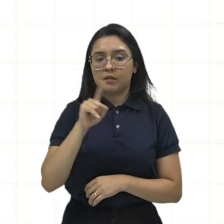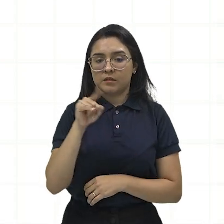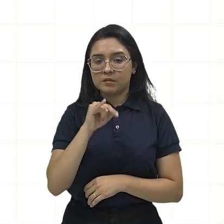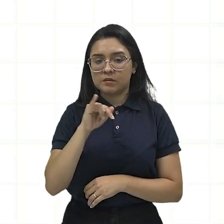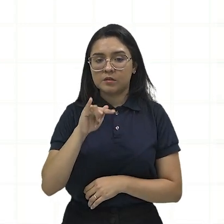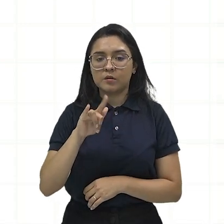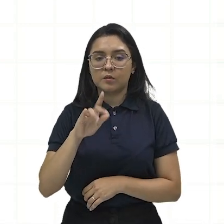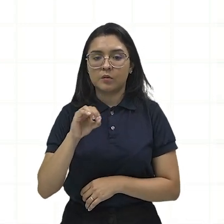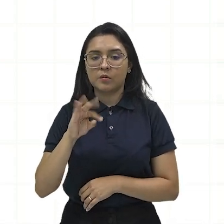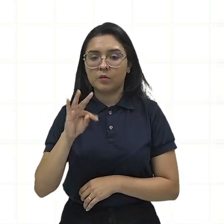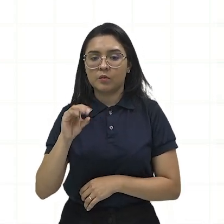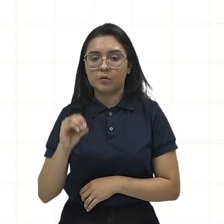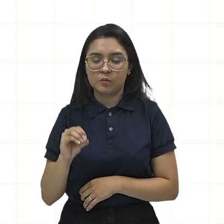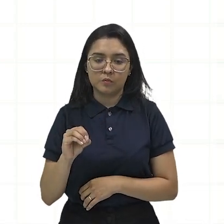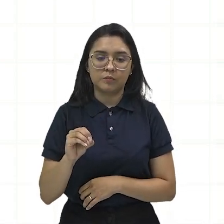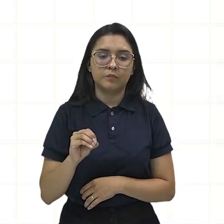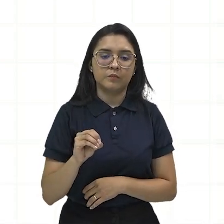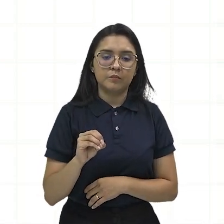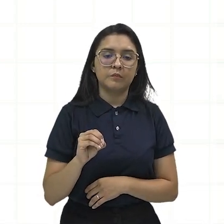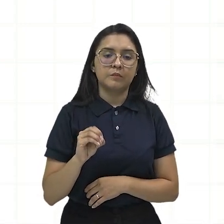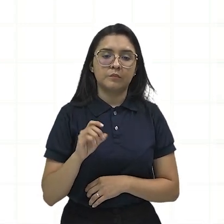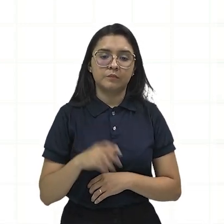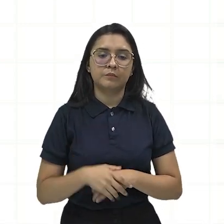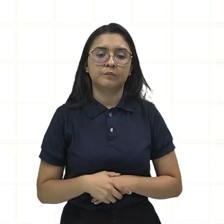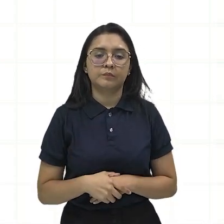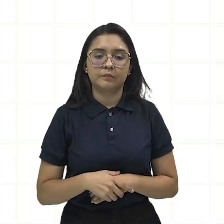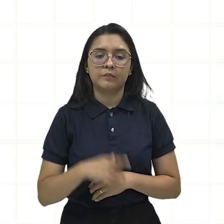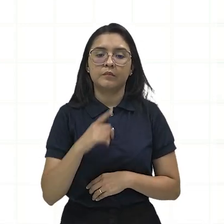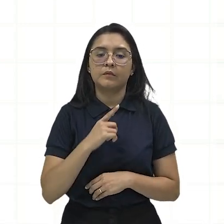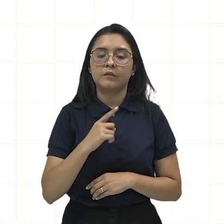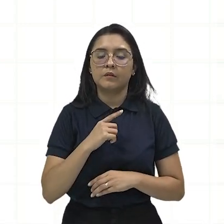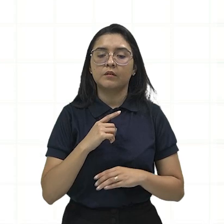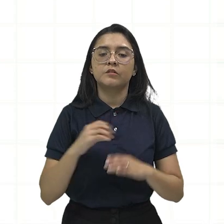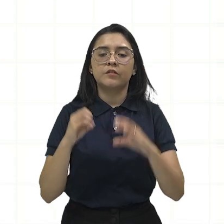esse material ele já vai ficar em posição